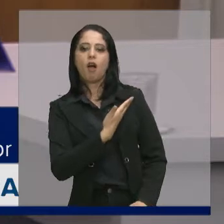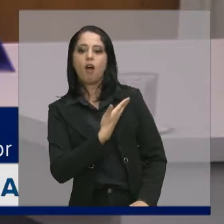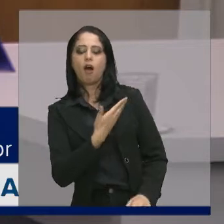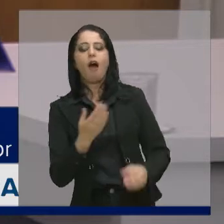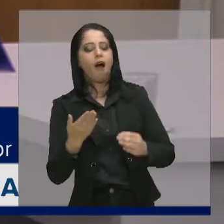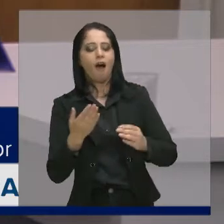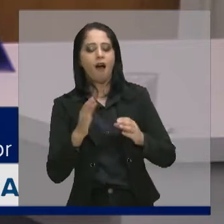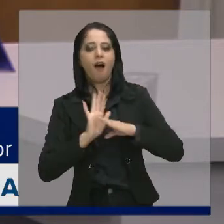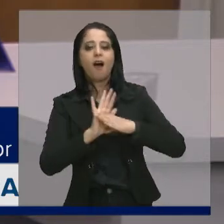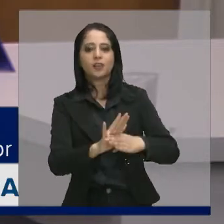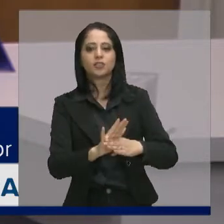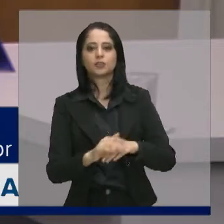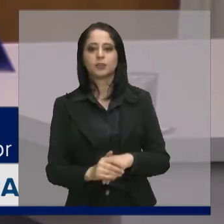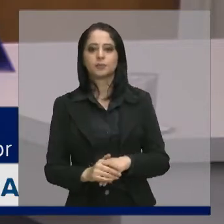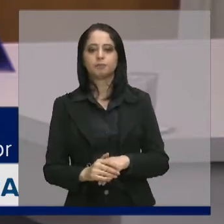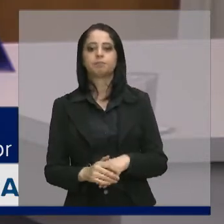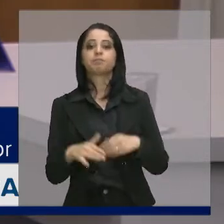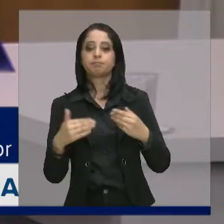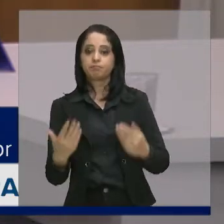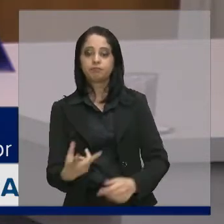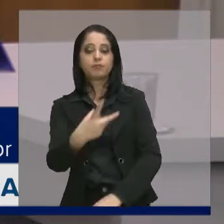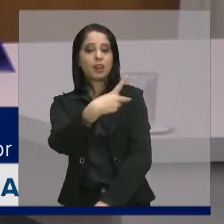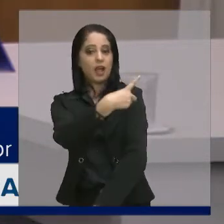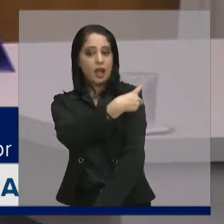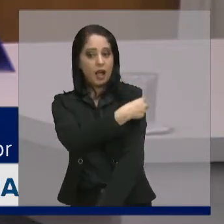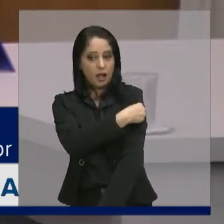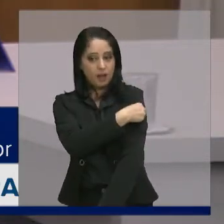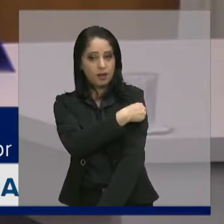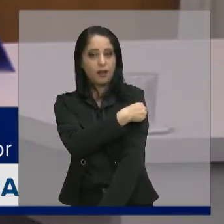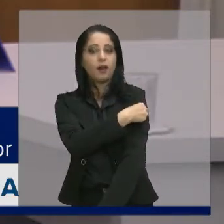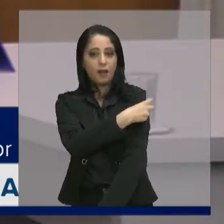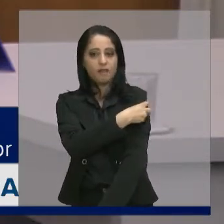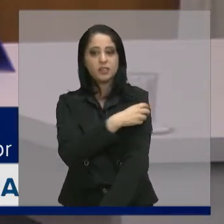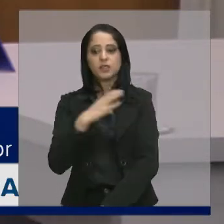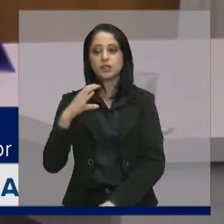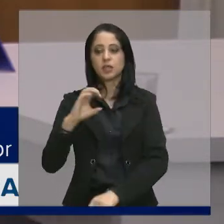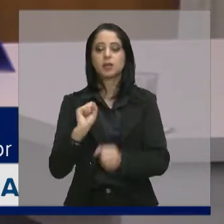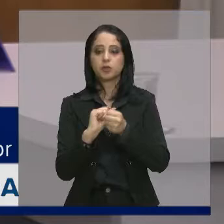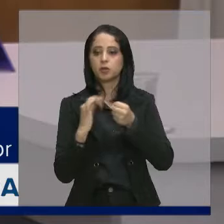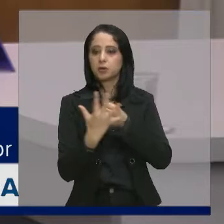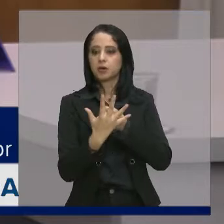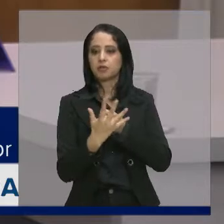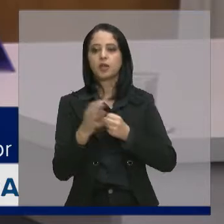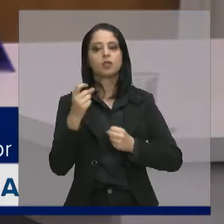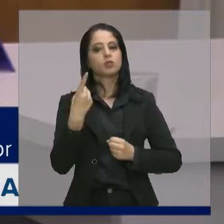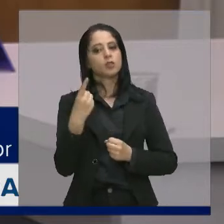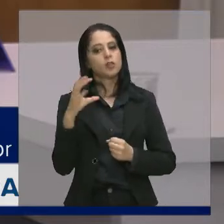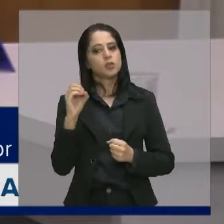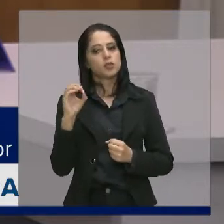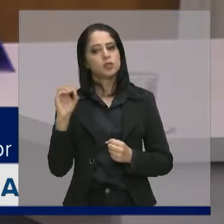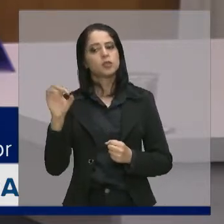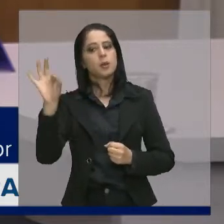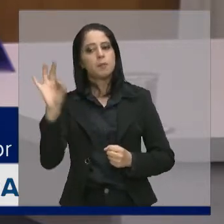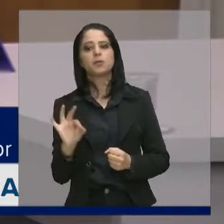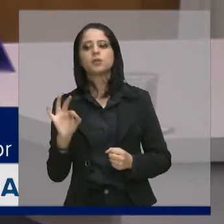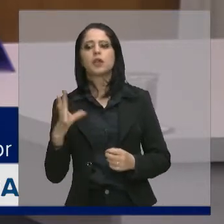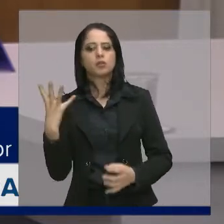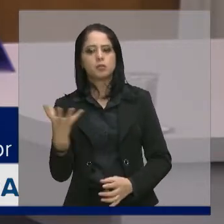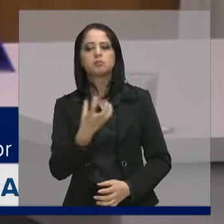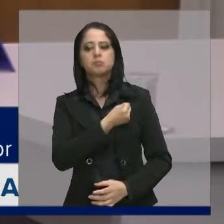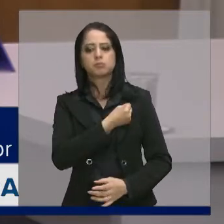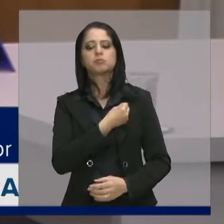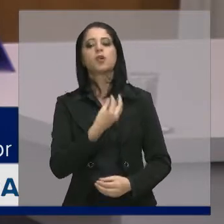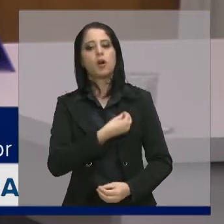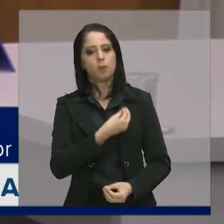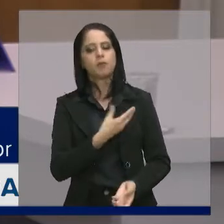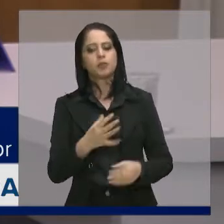contra o Covid, ela é, assim, 100% para salvar a vida da pessoa. Eu pergunto a você, que tem